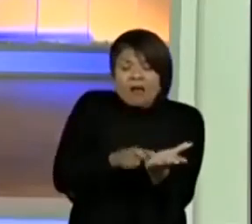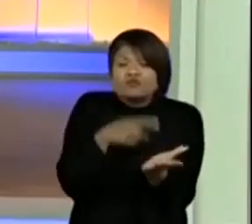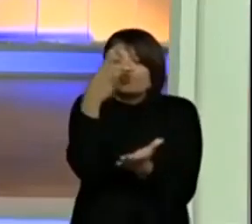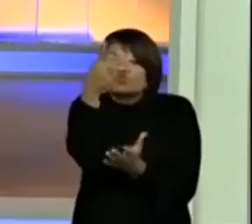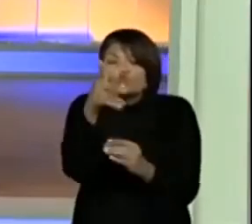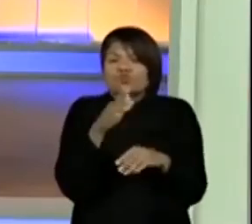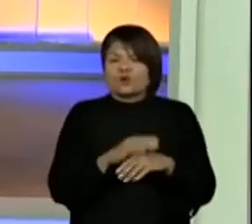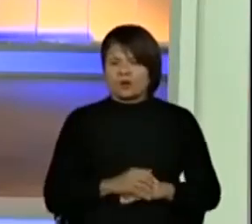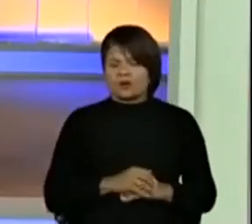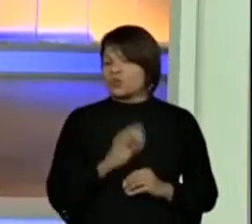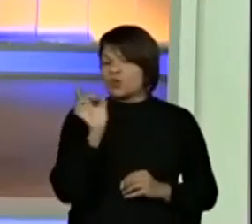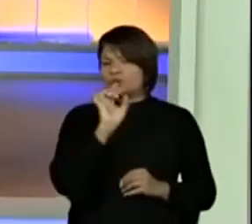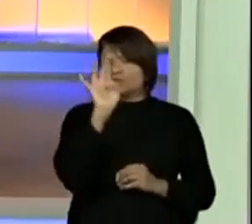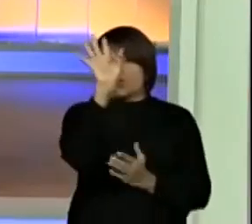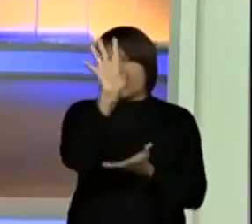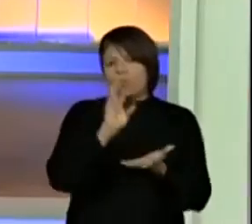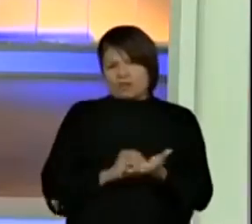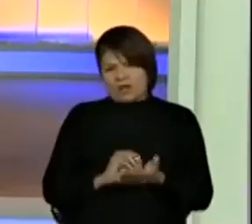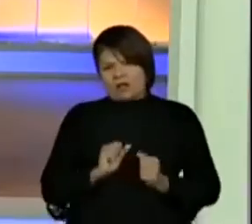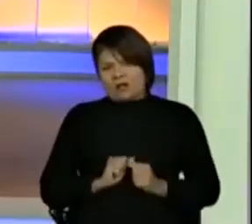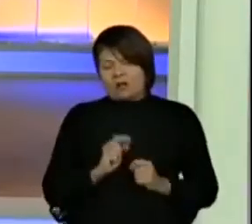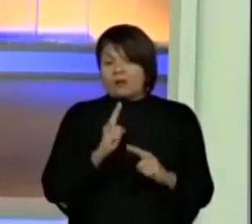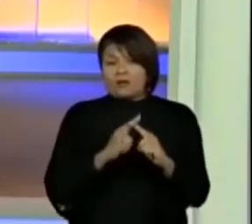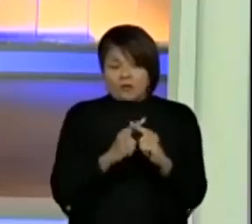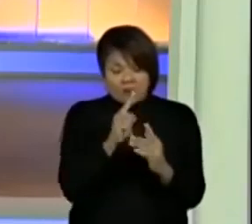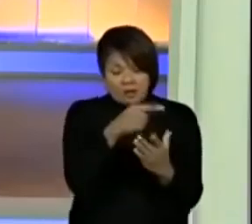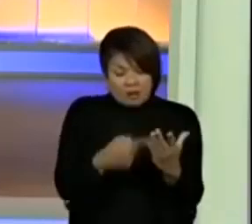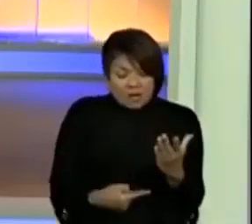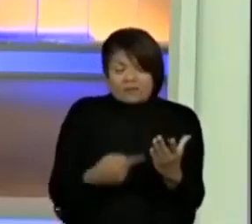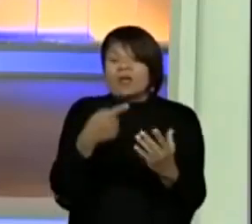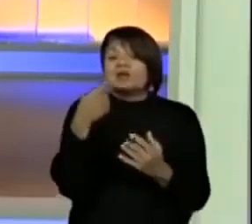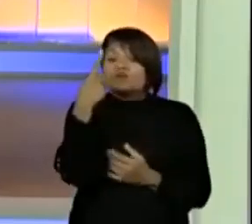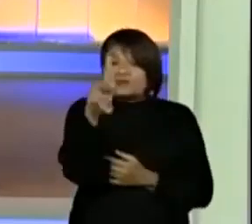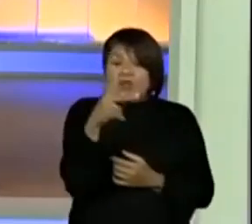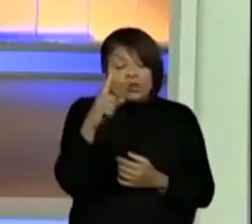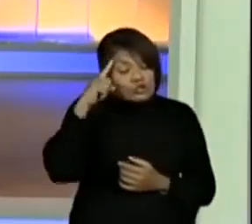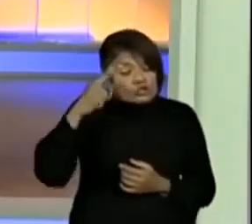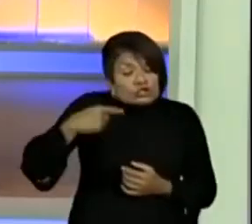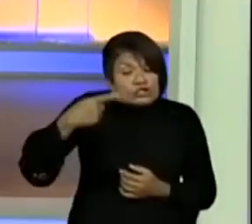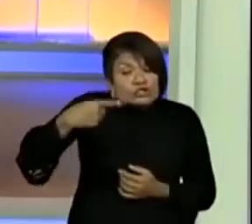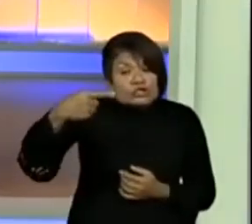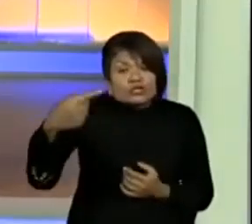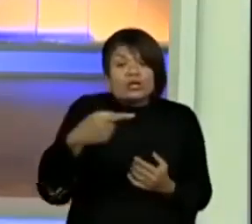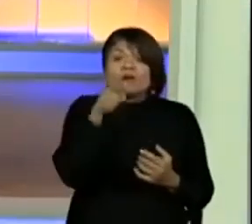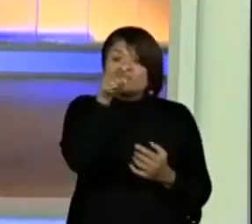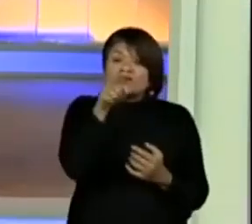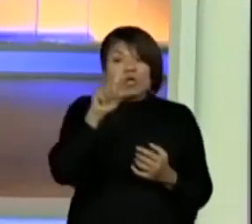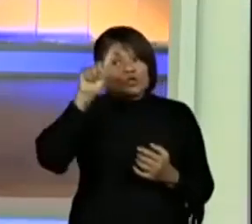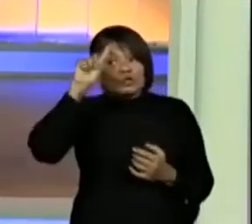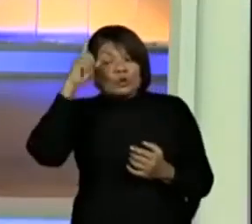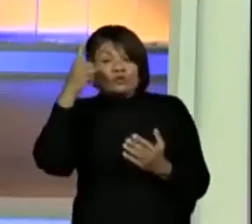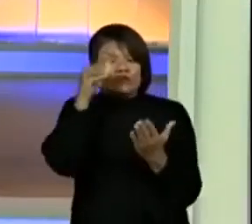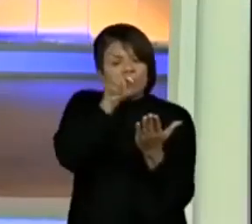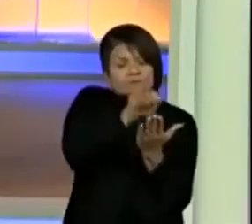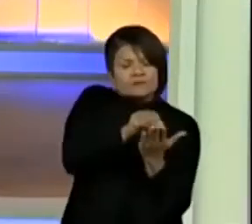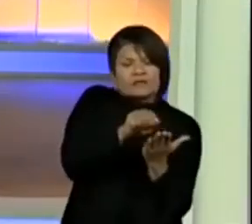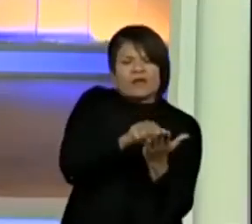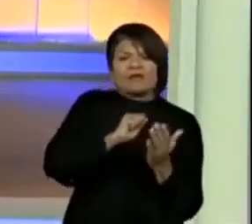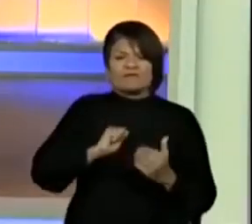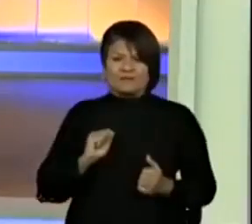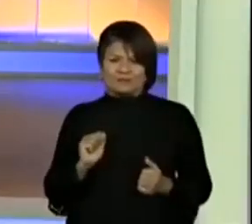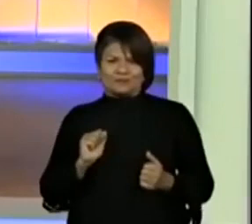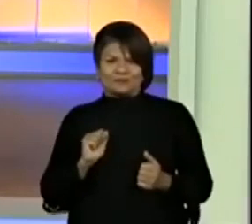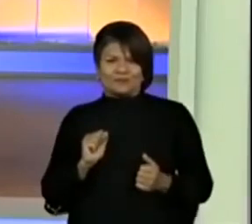gente. Então, o seu caderno é como se fosse um diário, em que você registra suas dúvidas, o que você conseguiu